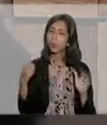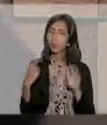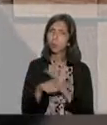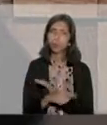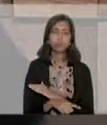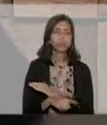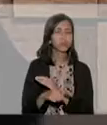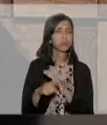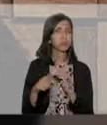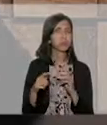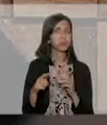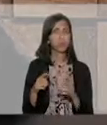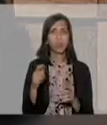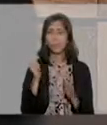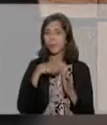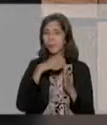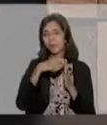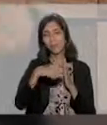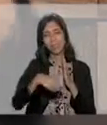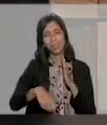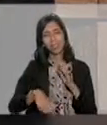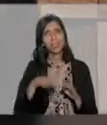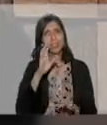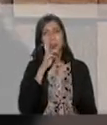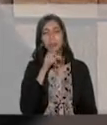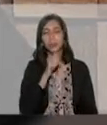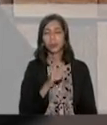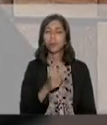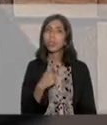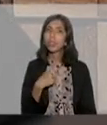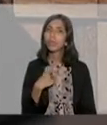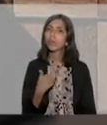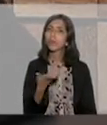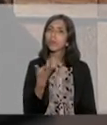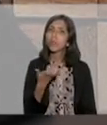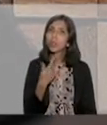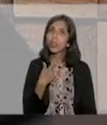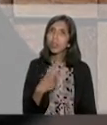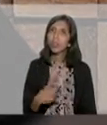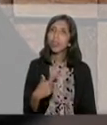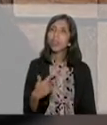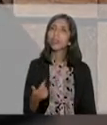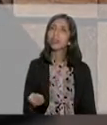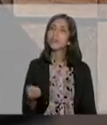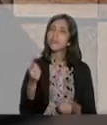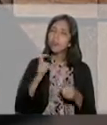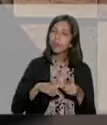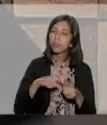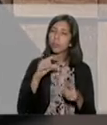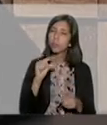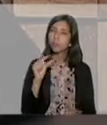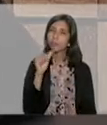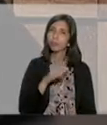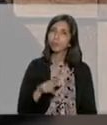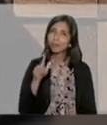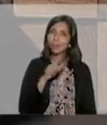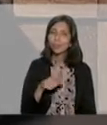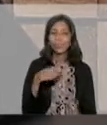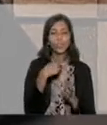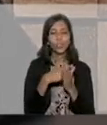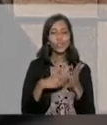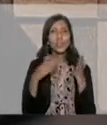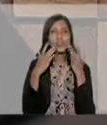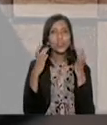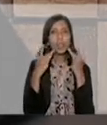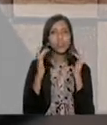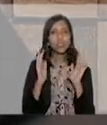trabalho é muito intenso, extenso, você fica meses e eu pretendo recuperar um pouco da minha literatura, escrever